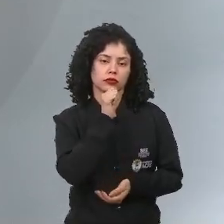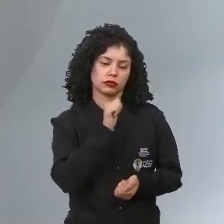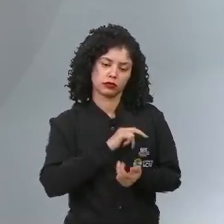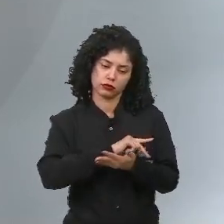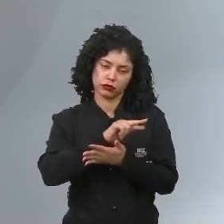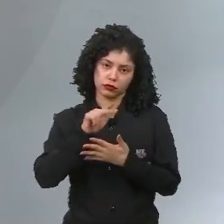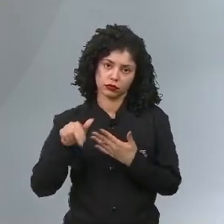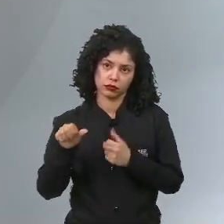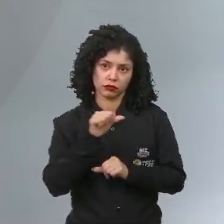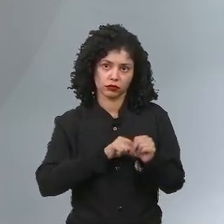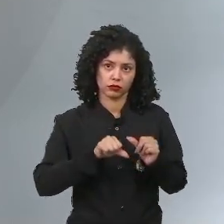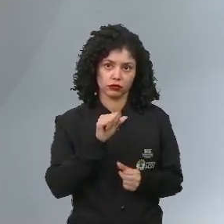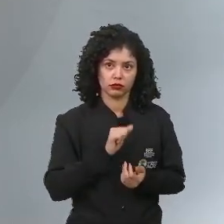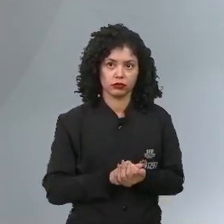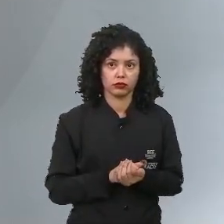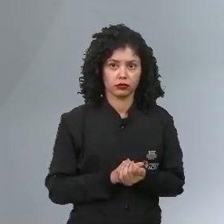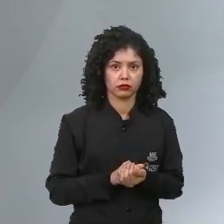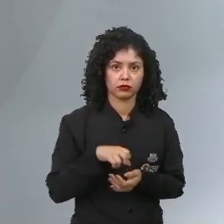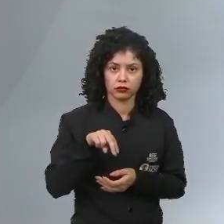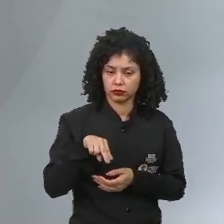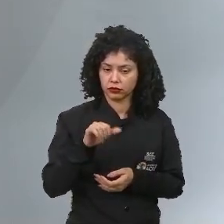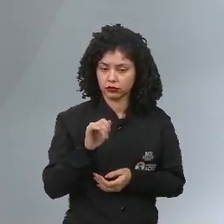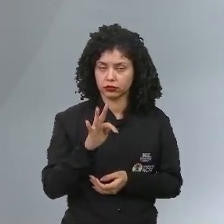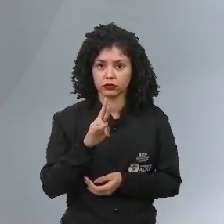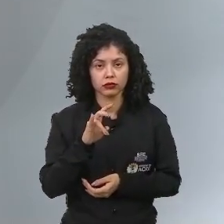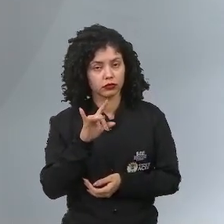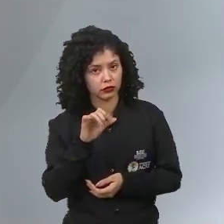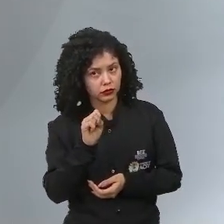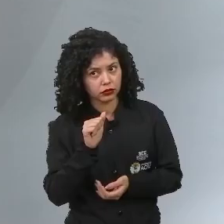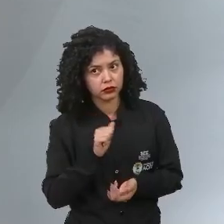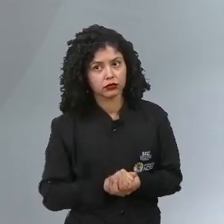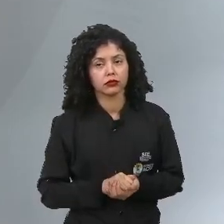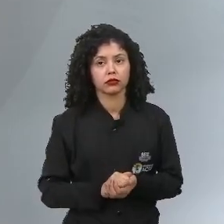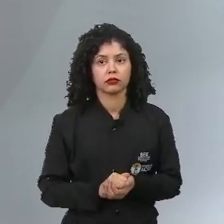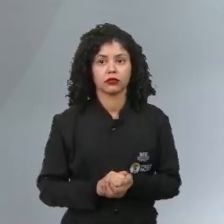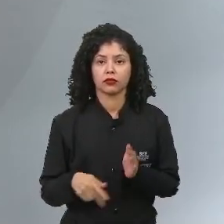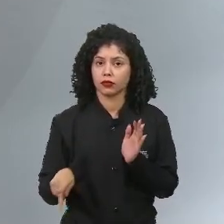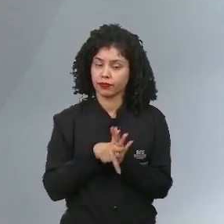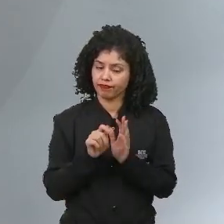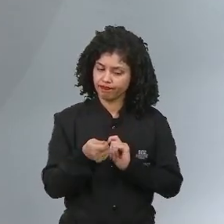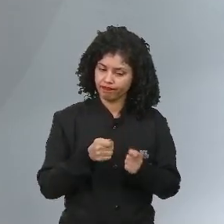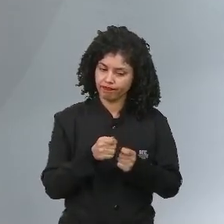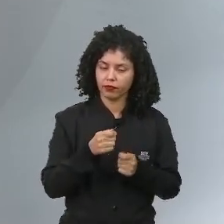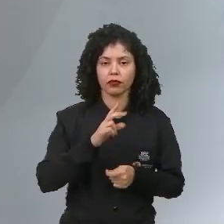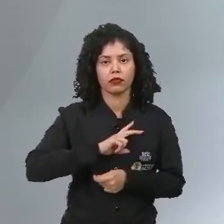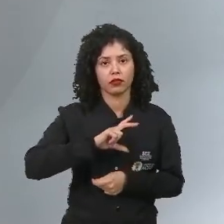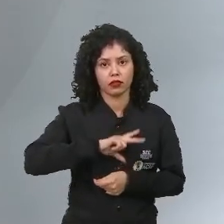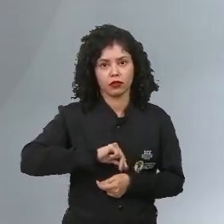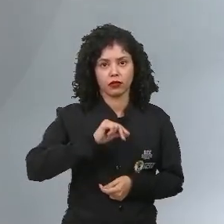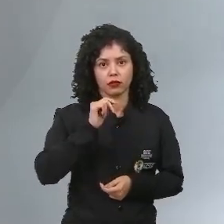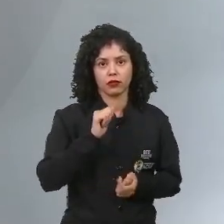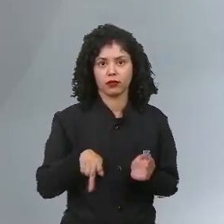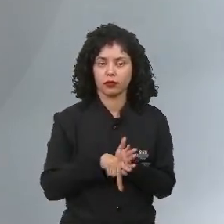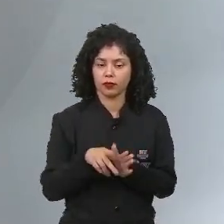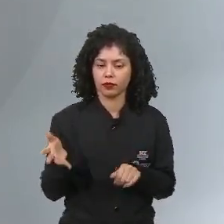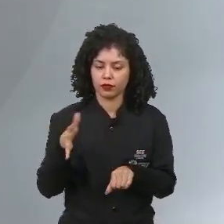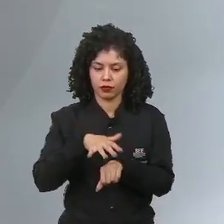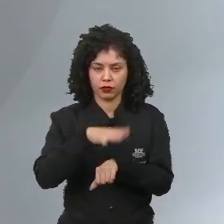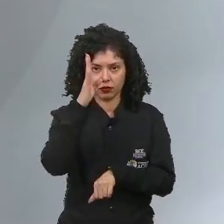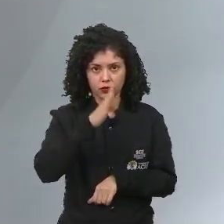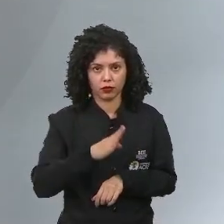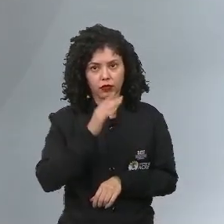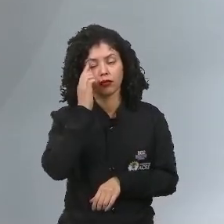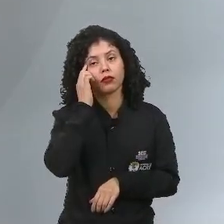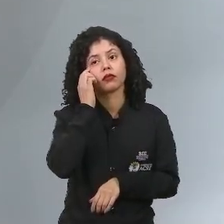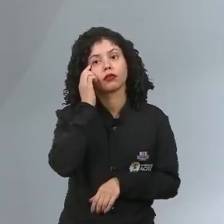vão acontecendo. Nós chamamos de revoltas nativistas, que são revoltas contra o controle português estabelecido aqui no Brasil colônia. Tá? Então, nós